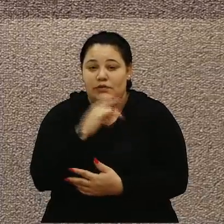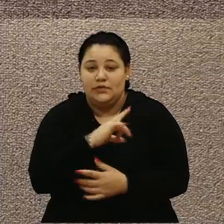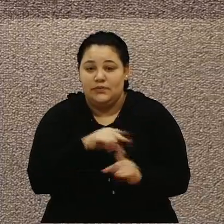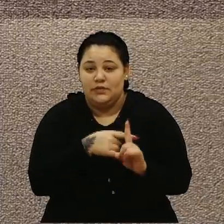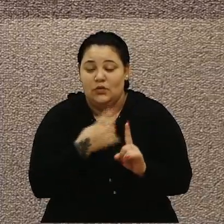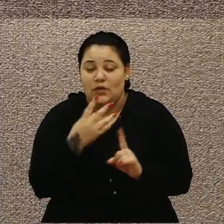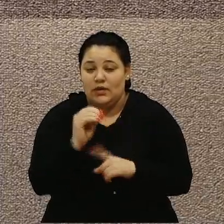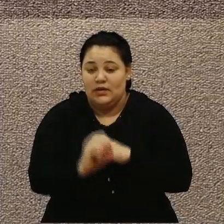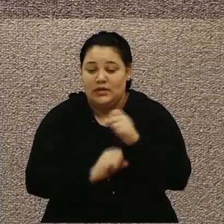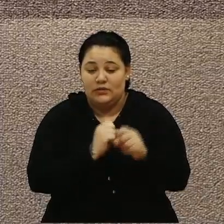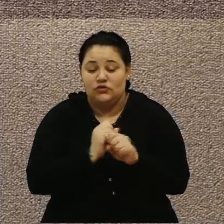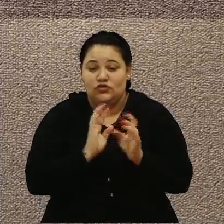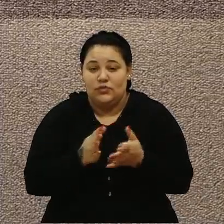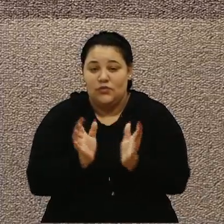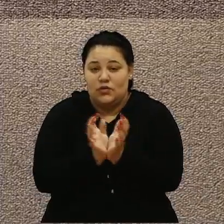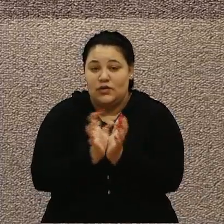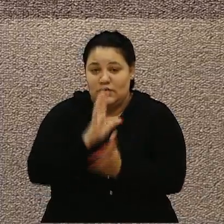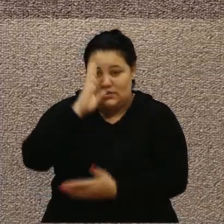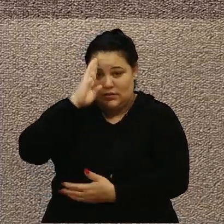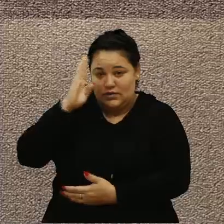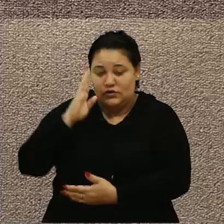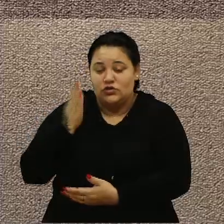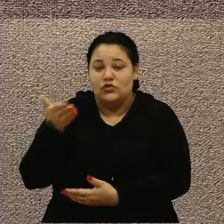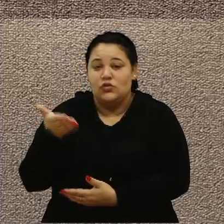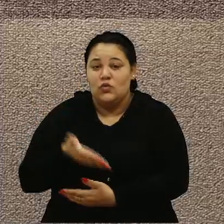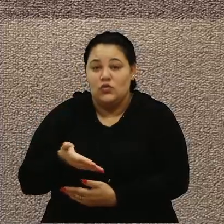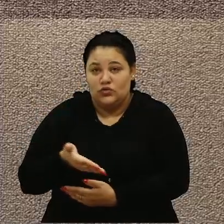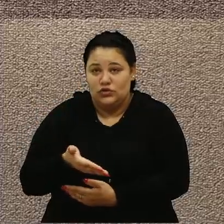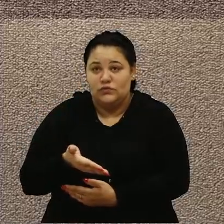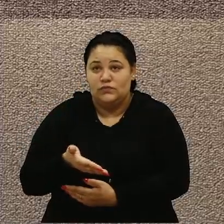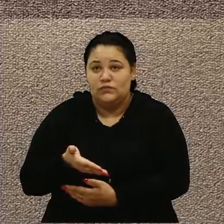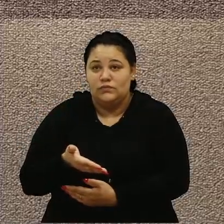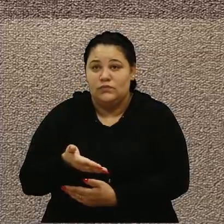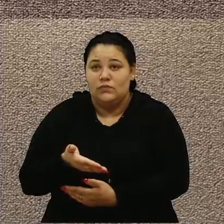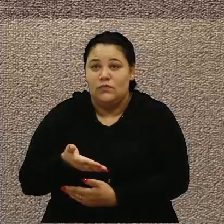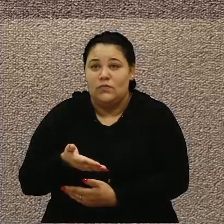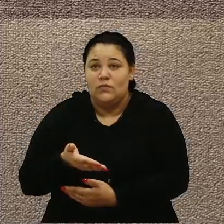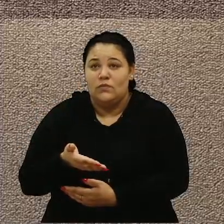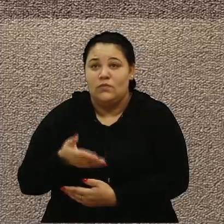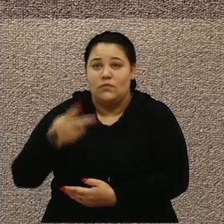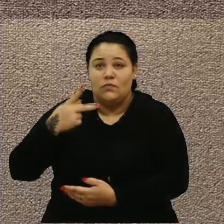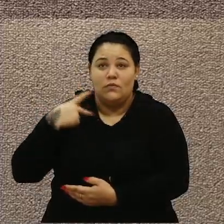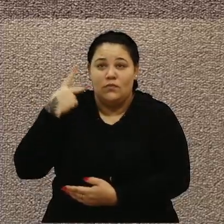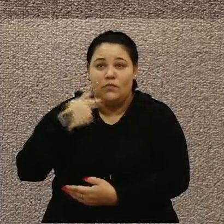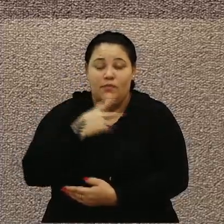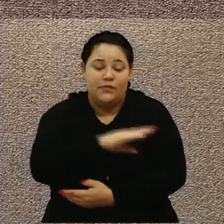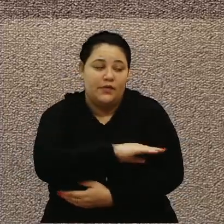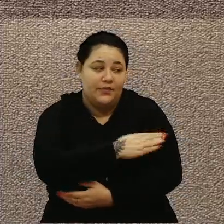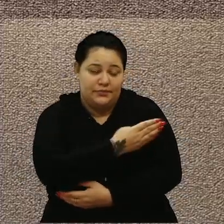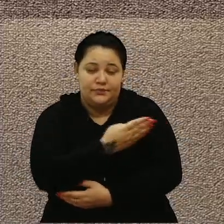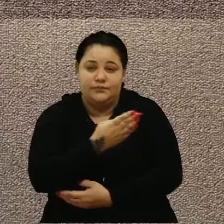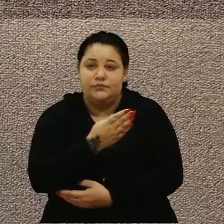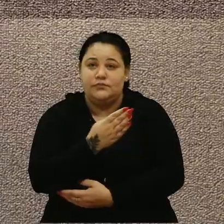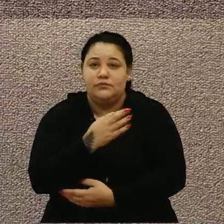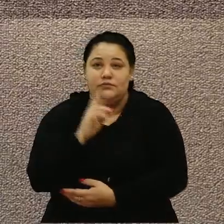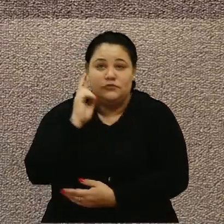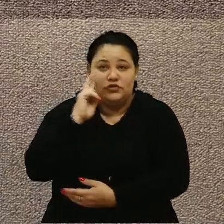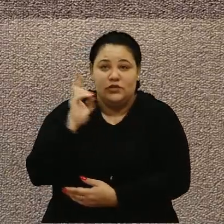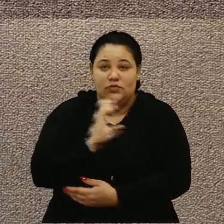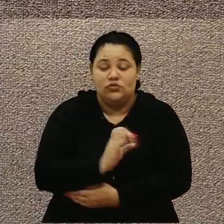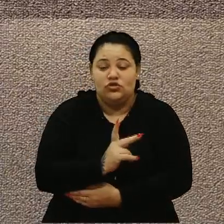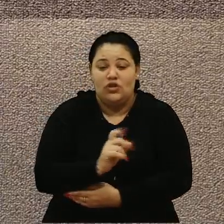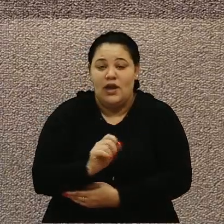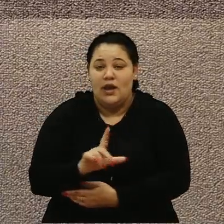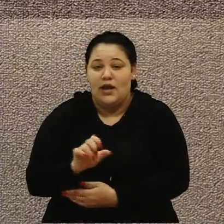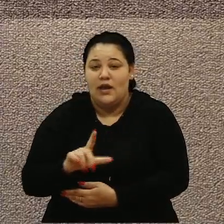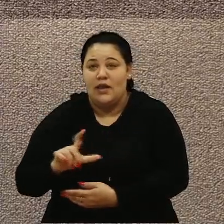meu colega tenente, hoje galgou o posto maior na ativa, vereador Capitão Ramon General Chalela,